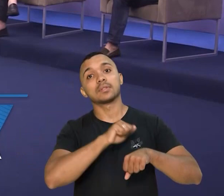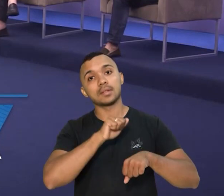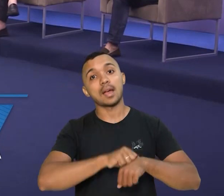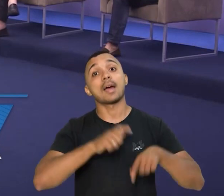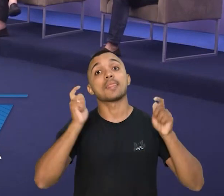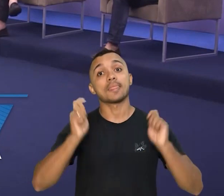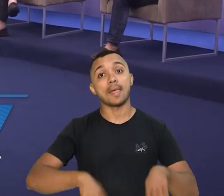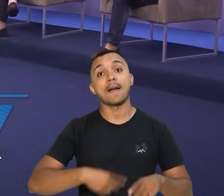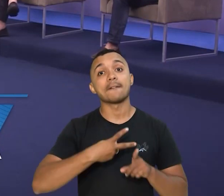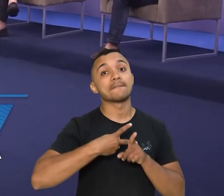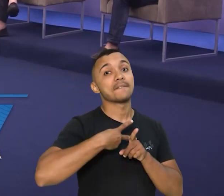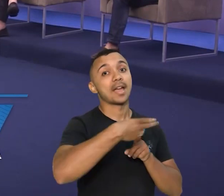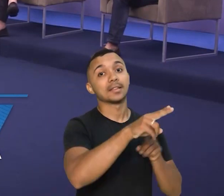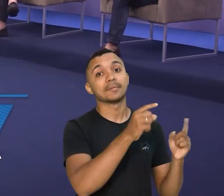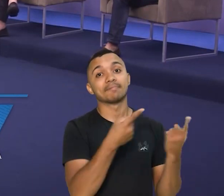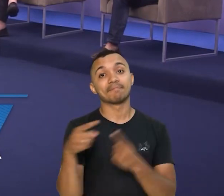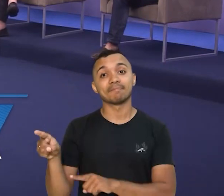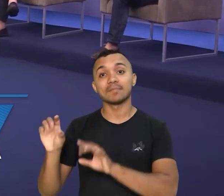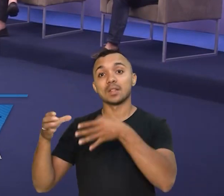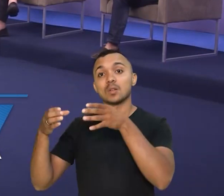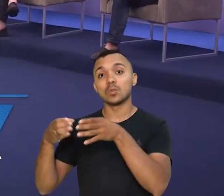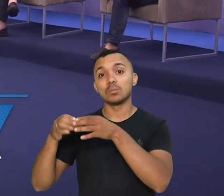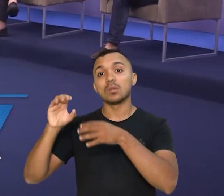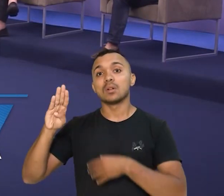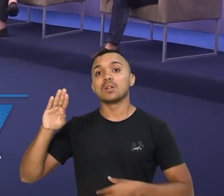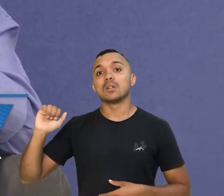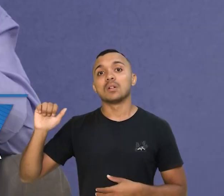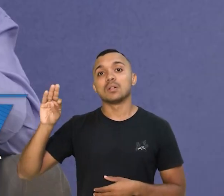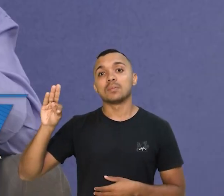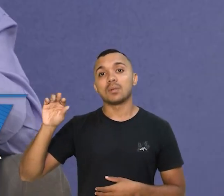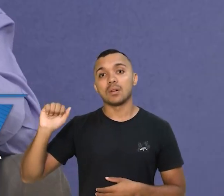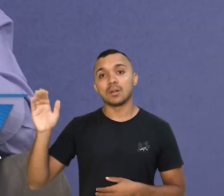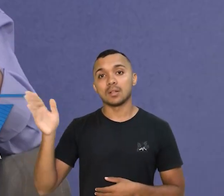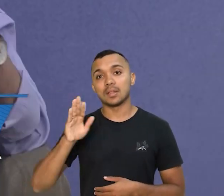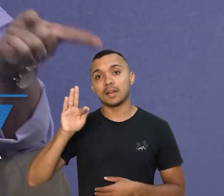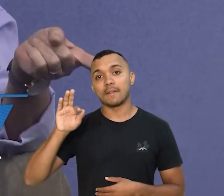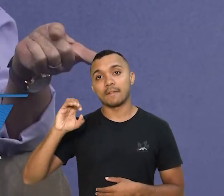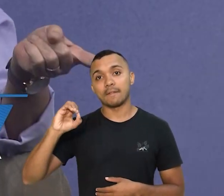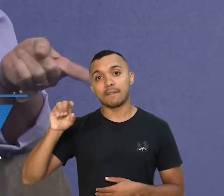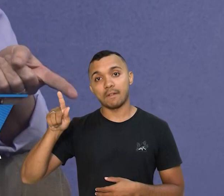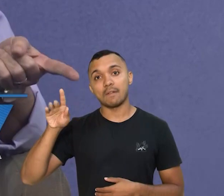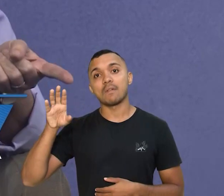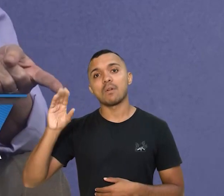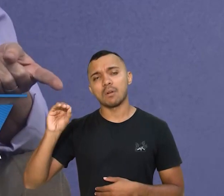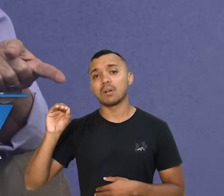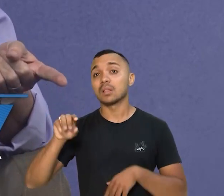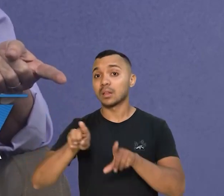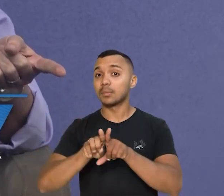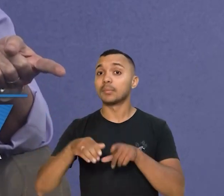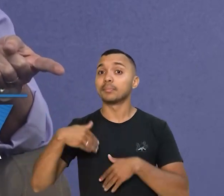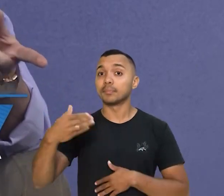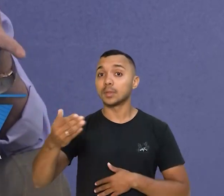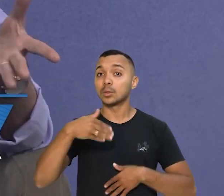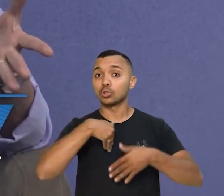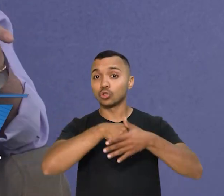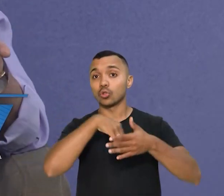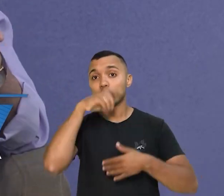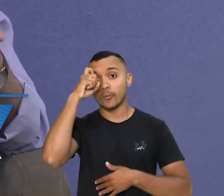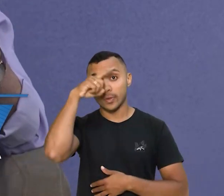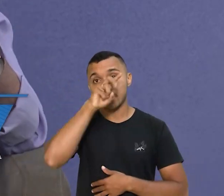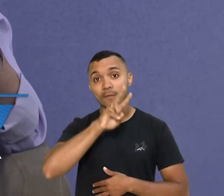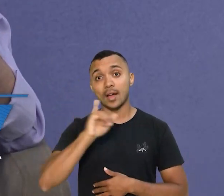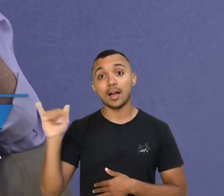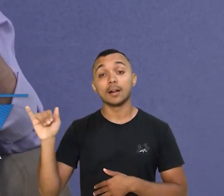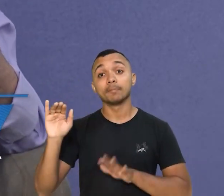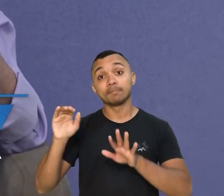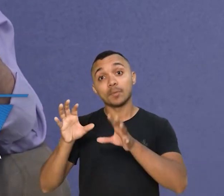lá. Veja bem, eu não estou aqui sendo pitoniza, mas eu tenho a impressão que ele vai surpreender lá e vai ter um jogo muito difícil aqui com o Atlético Mineiro, porque o Atlético Mineiro